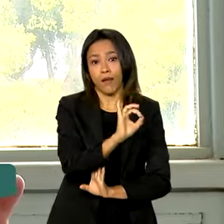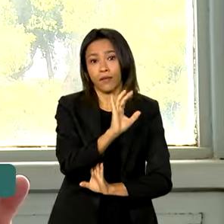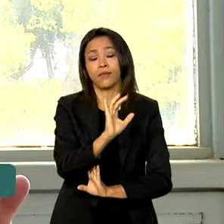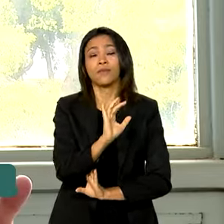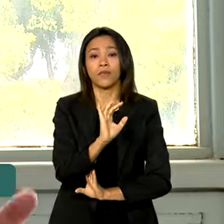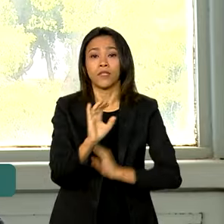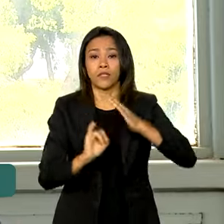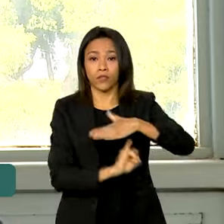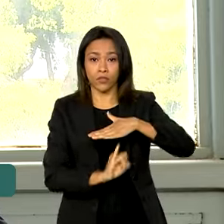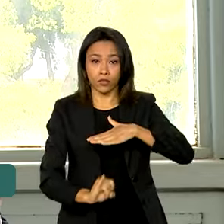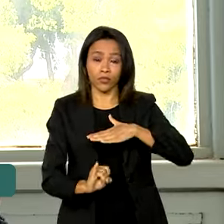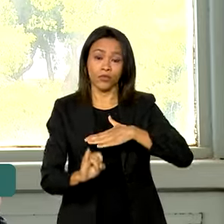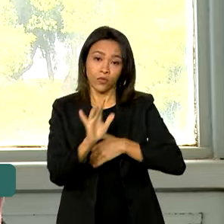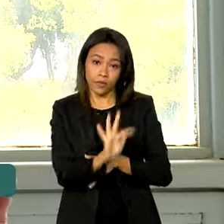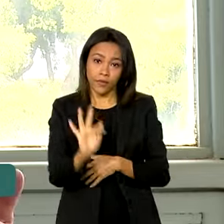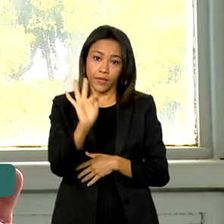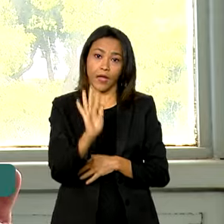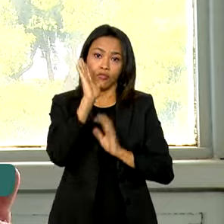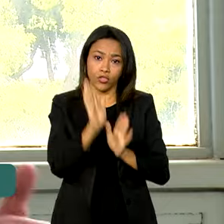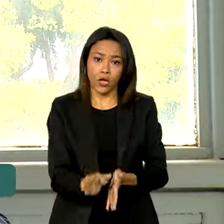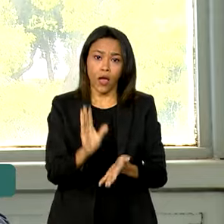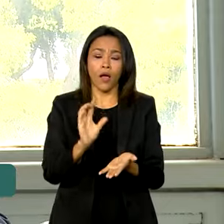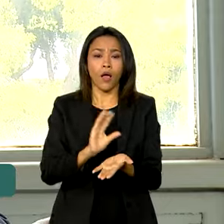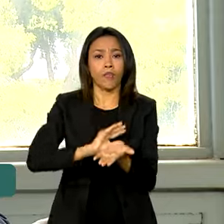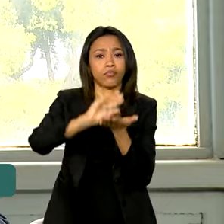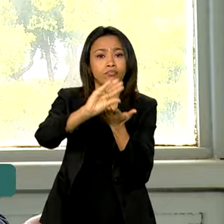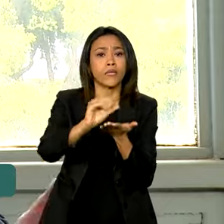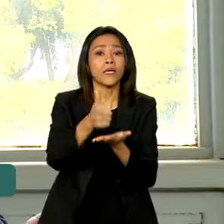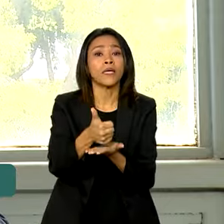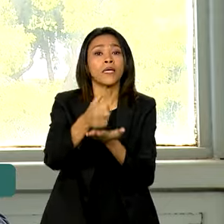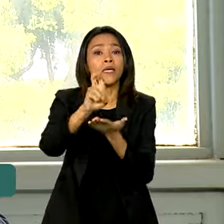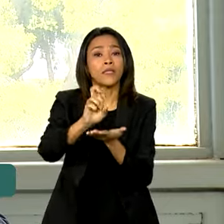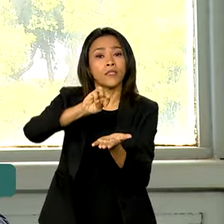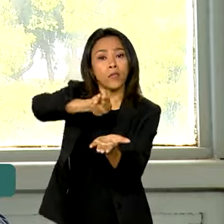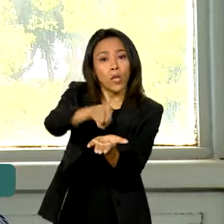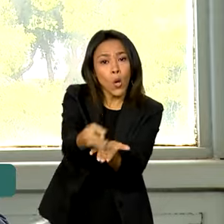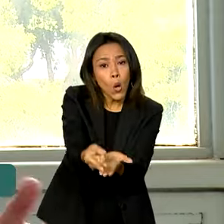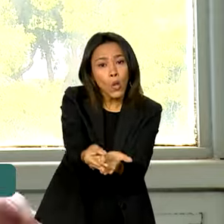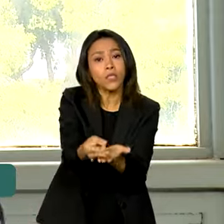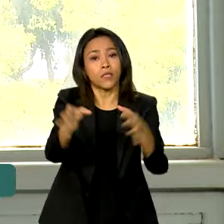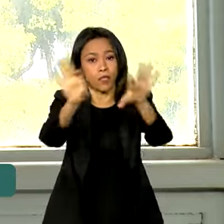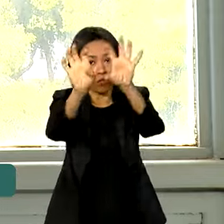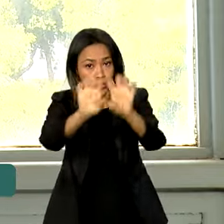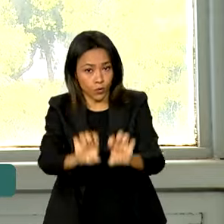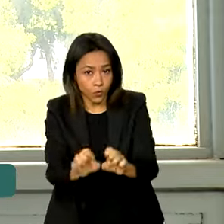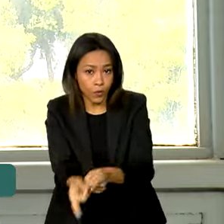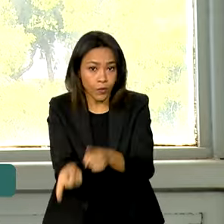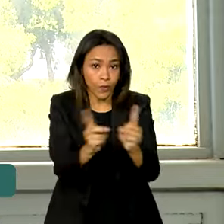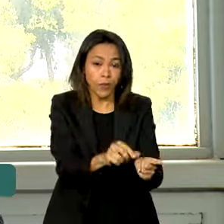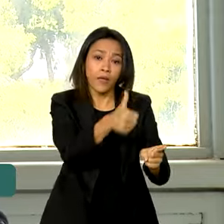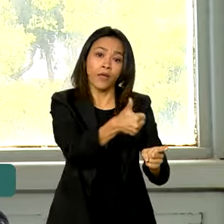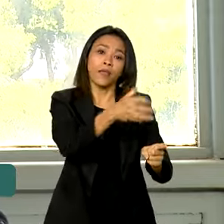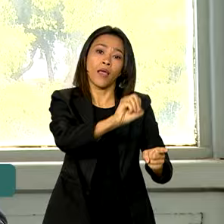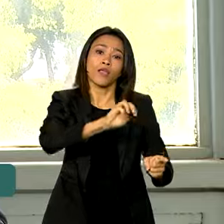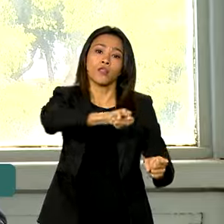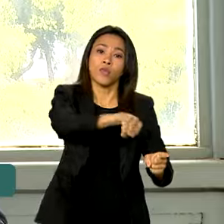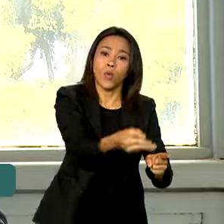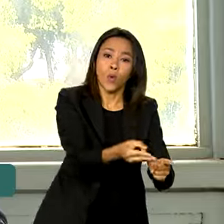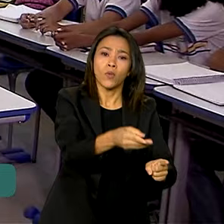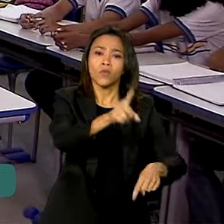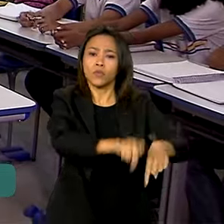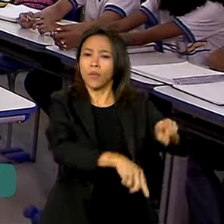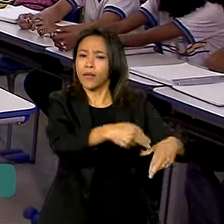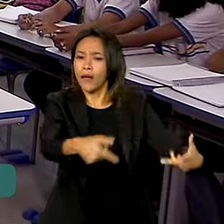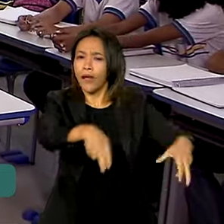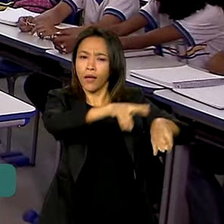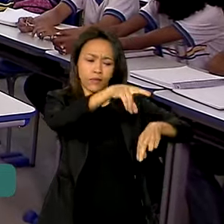tá pré-estabelecido o investimento de 15 milhões na parte física e 10 milhões na parte de mobiliário e